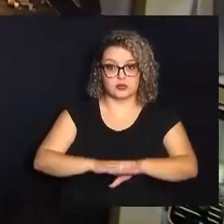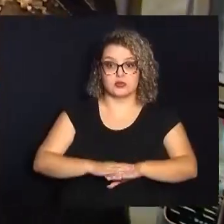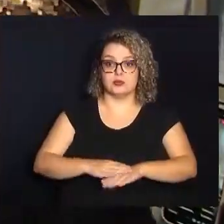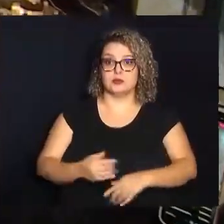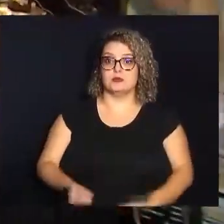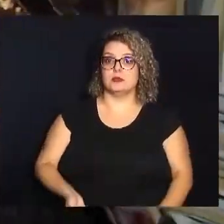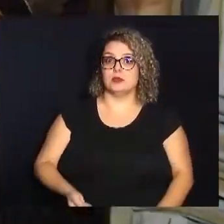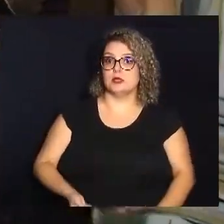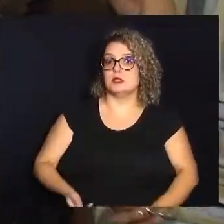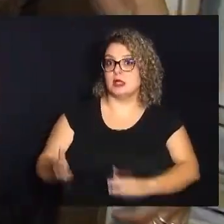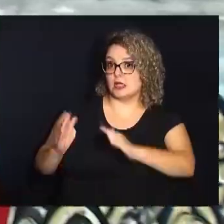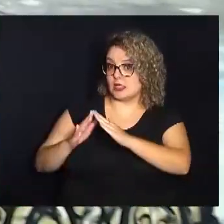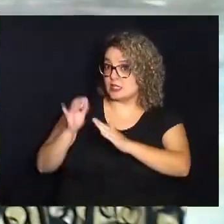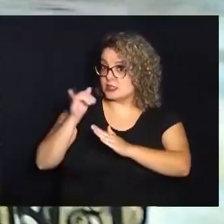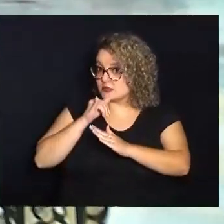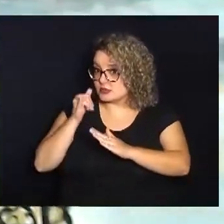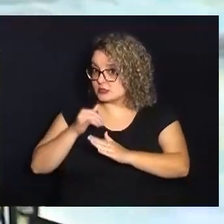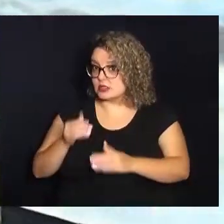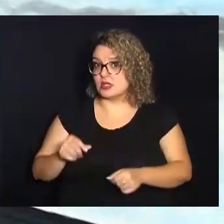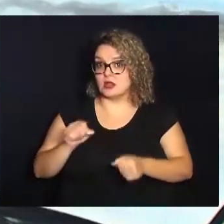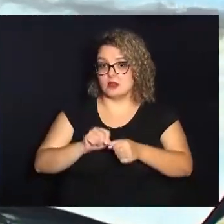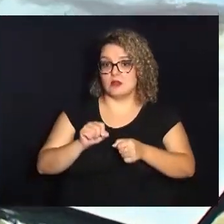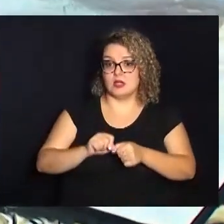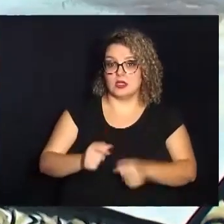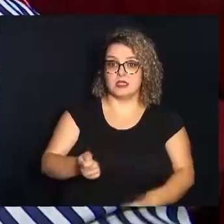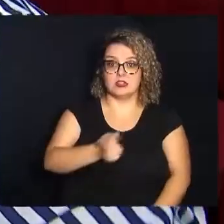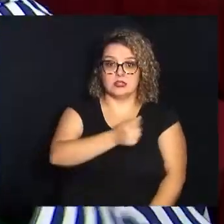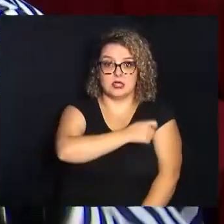gondoleiro, figura clássica das paisagens em